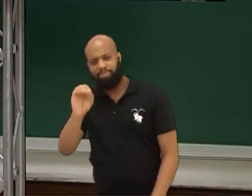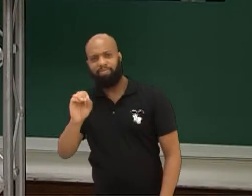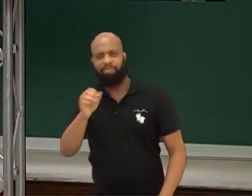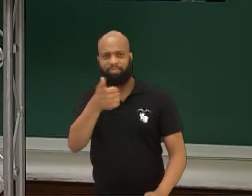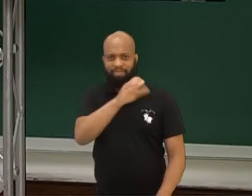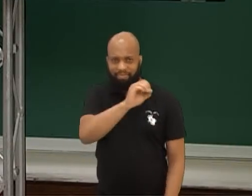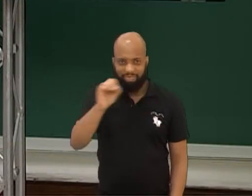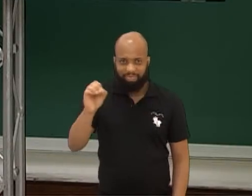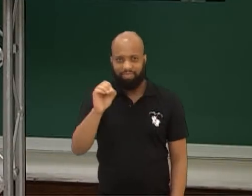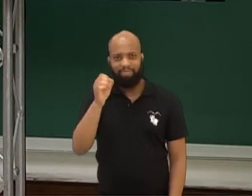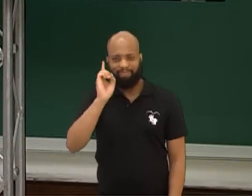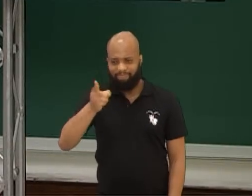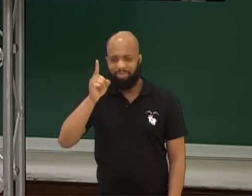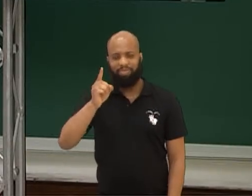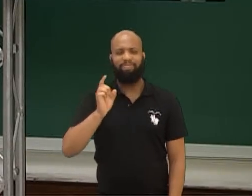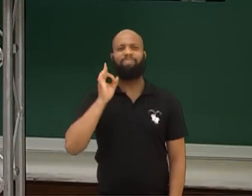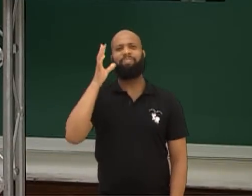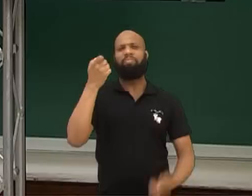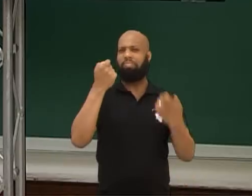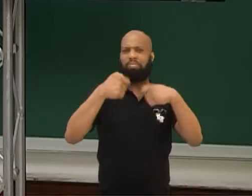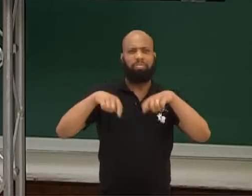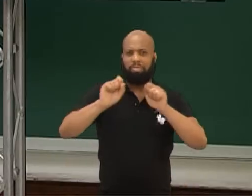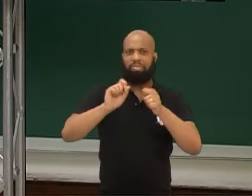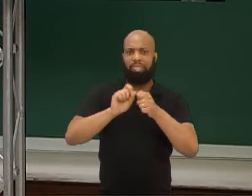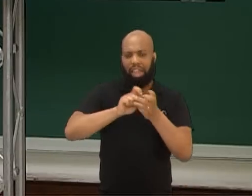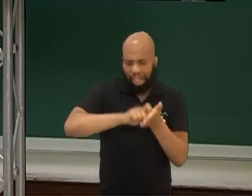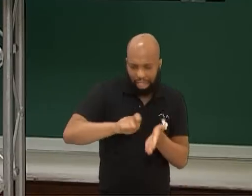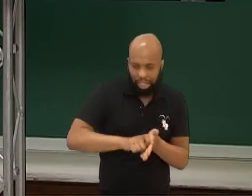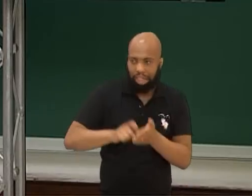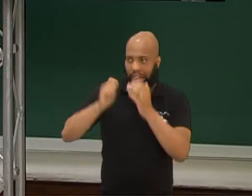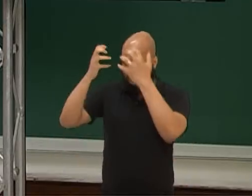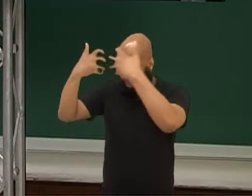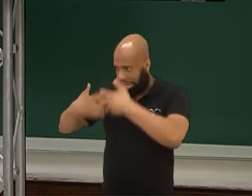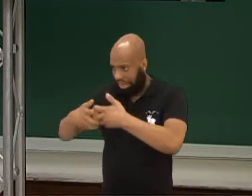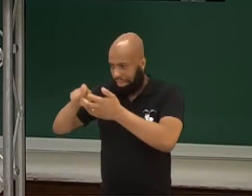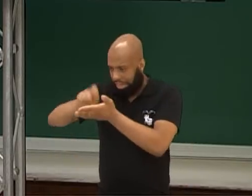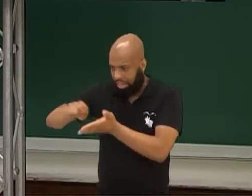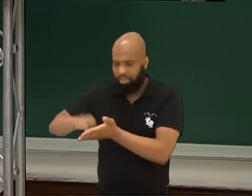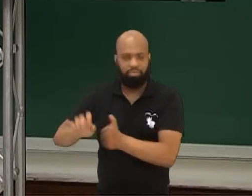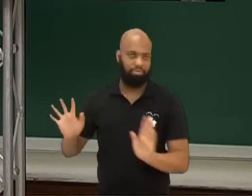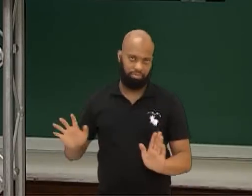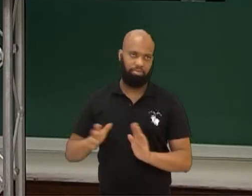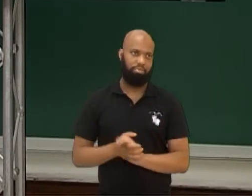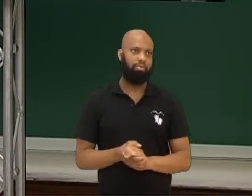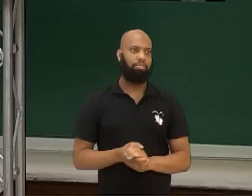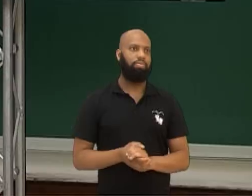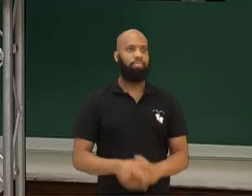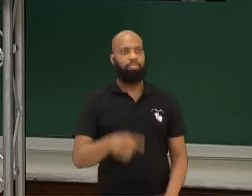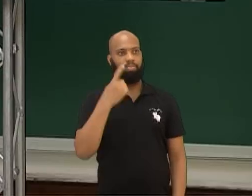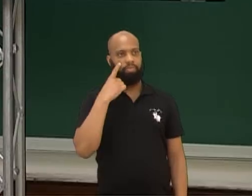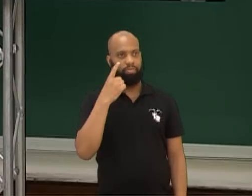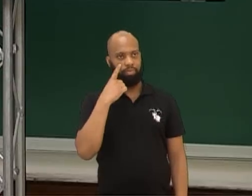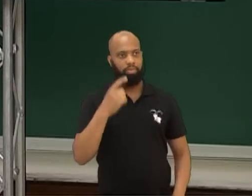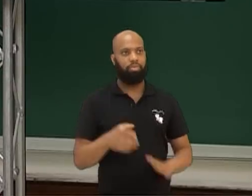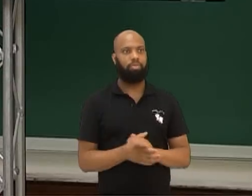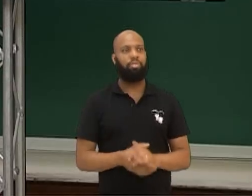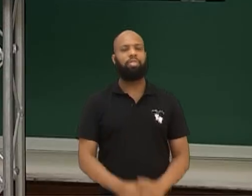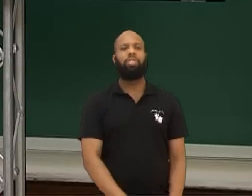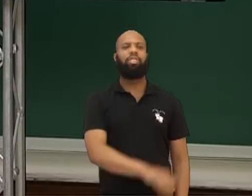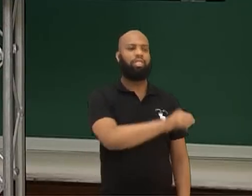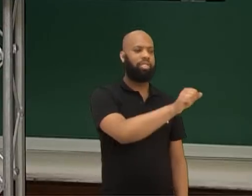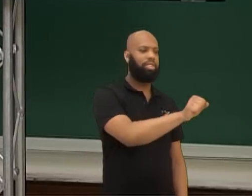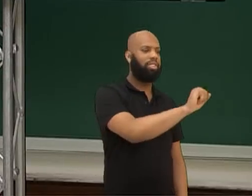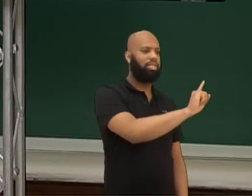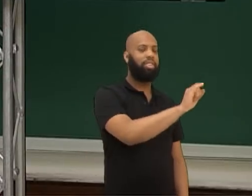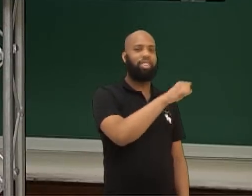100, por 1.000? Não precisa armar essa conta, vamos dizer assim. Então, ó, olha como é que eu fiz. Tá? Ah, o que é esse